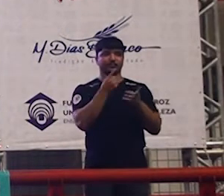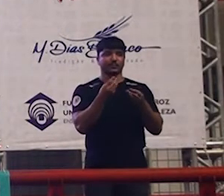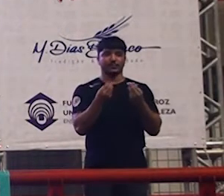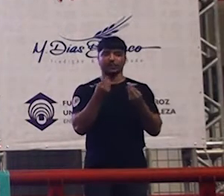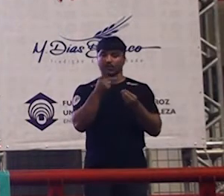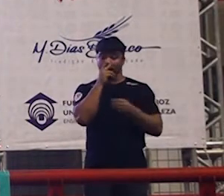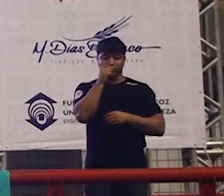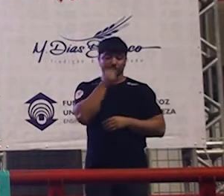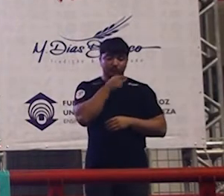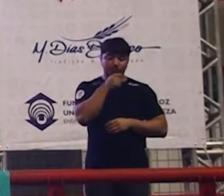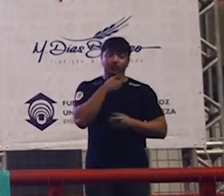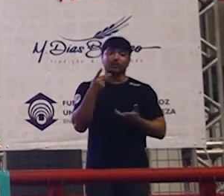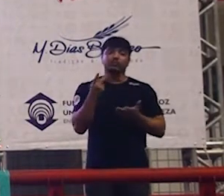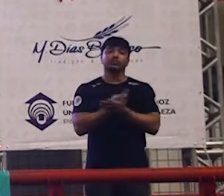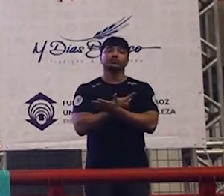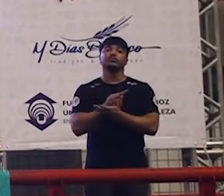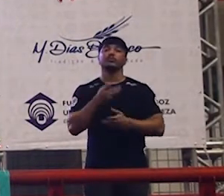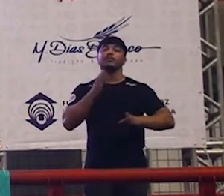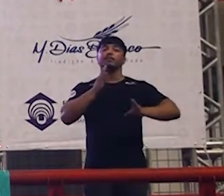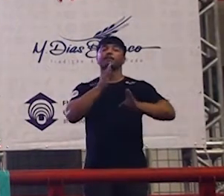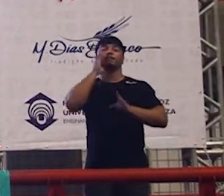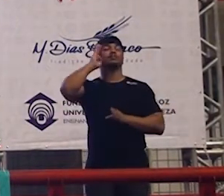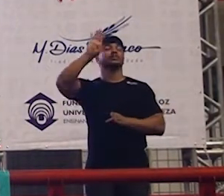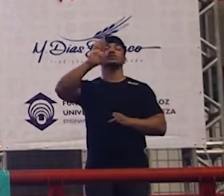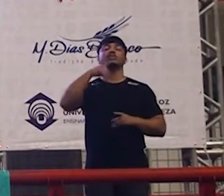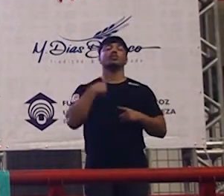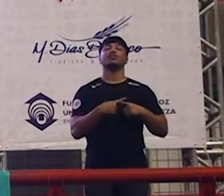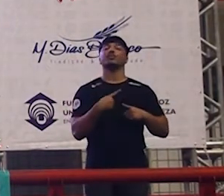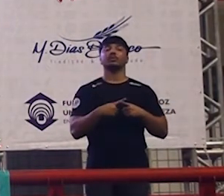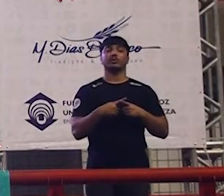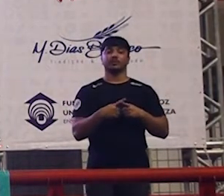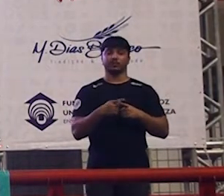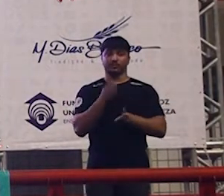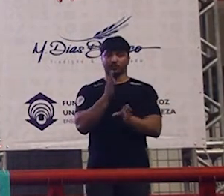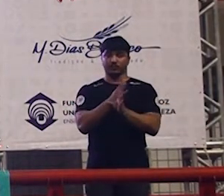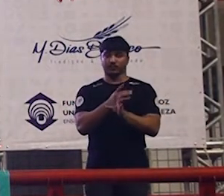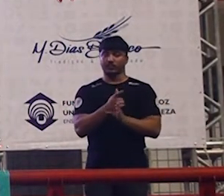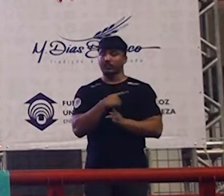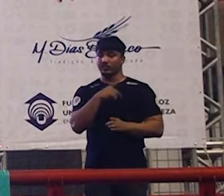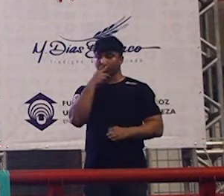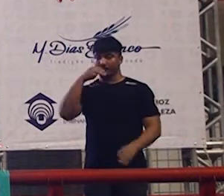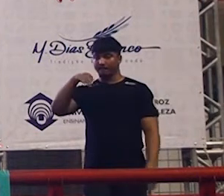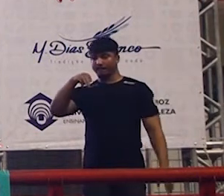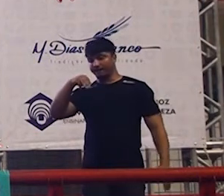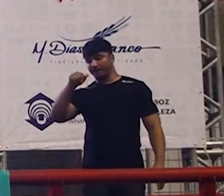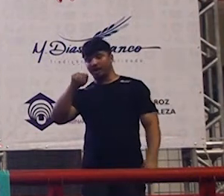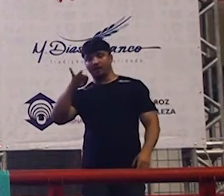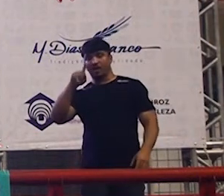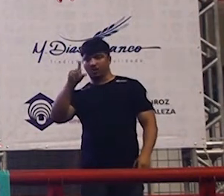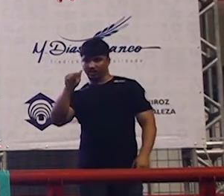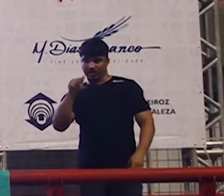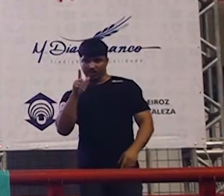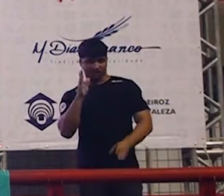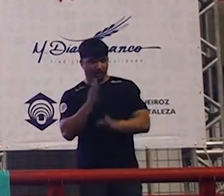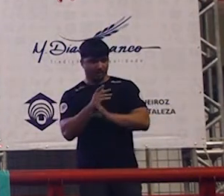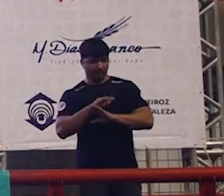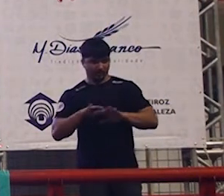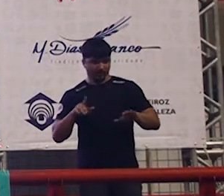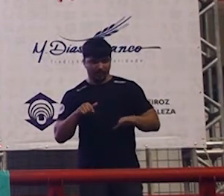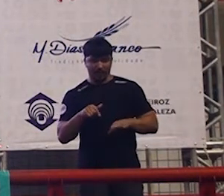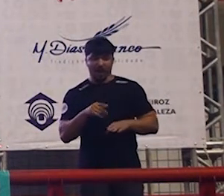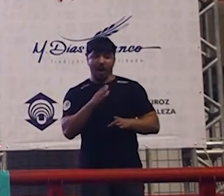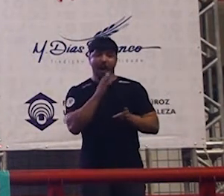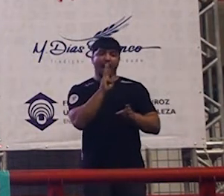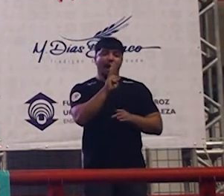O efeito de humor dessa tirinha resulta principalmente da concepção de Mafalda acerca do conceito de igualdade,